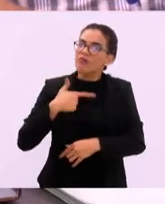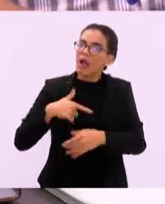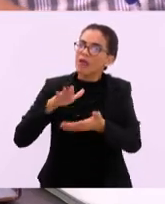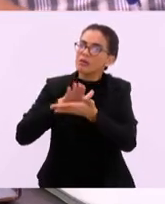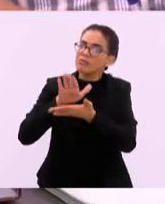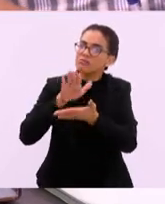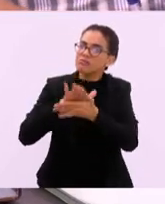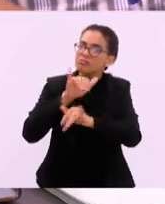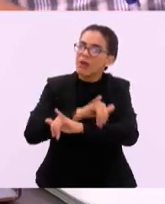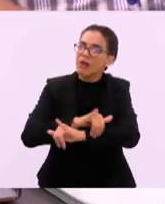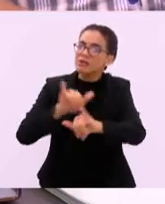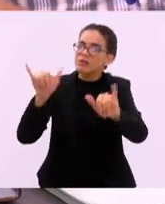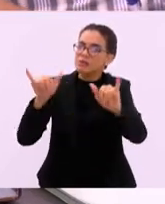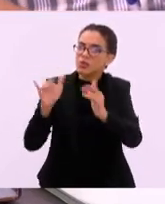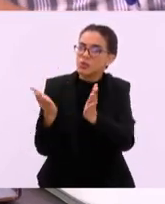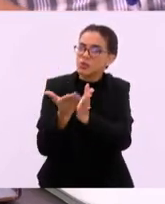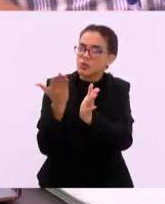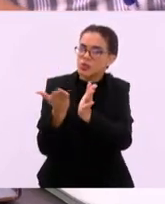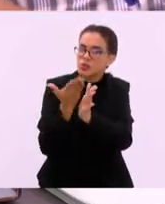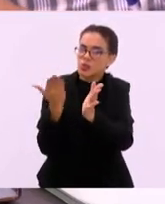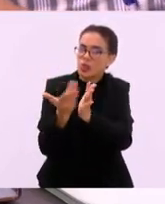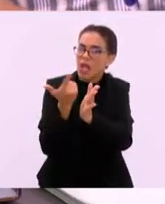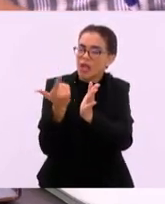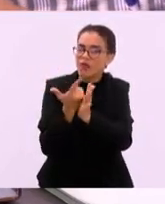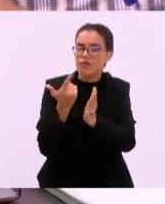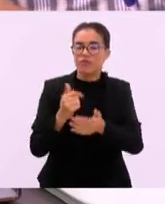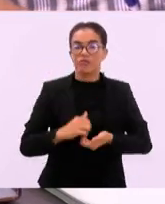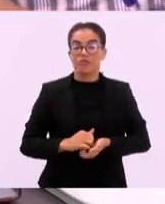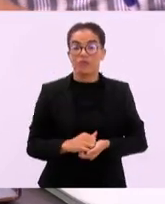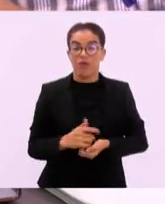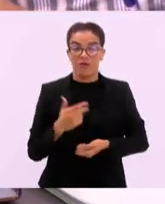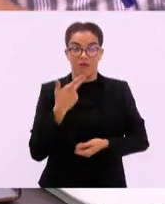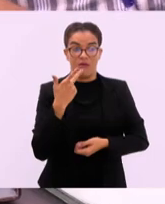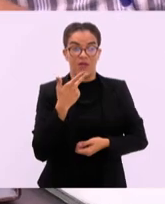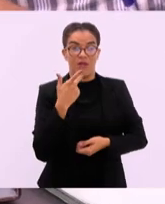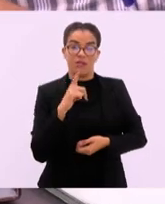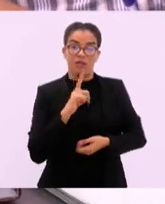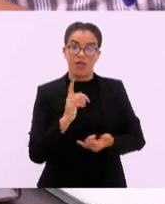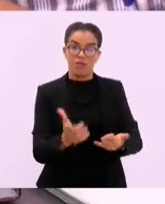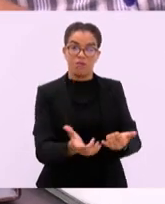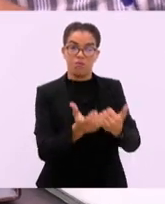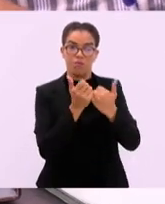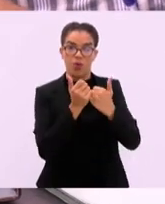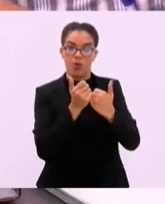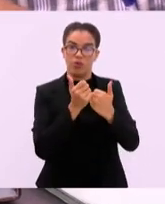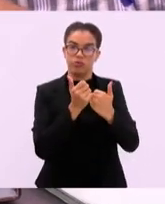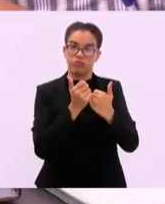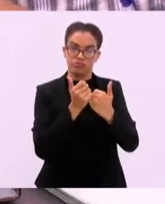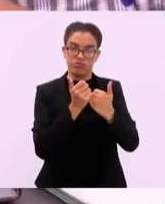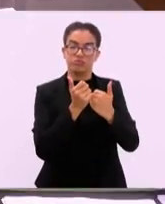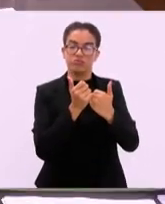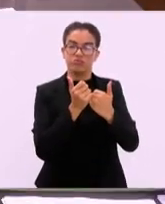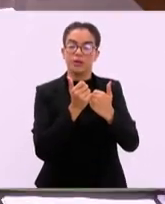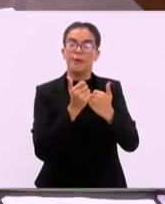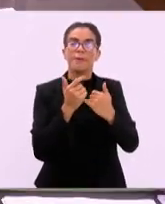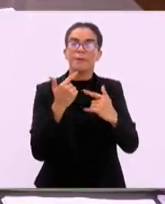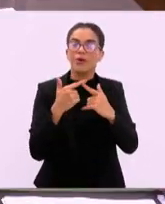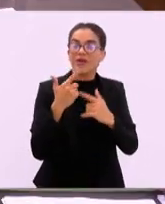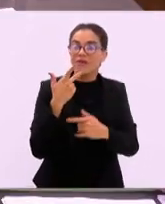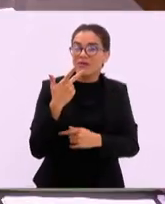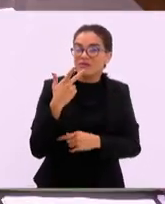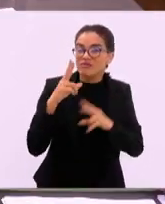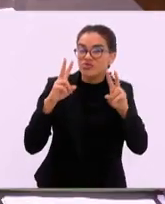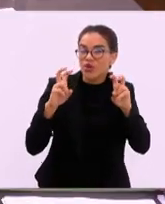Porque quando se declara como patrimônio histórico, você tem a natureza de tombamento. E que pese, você está dizendo aqui de